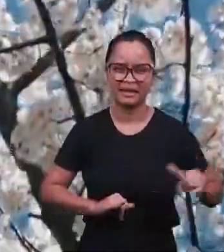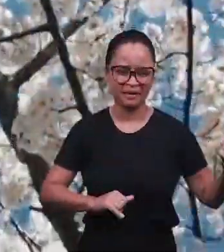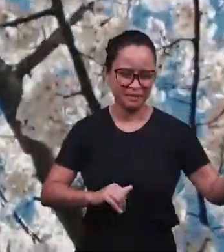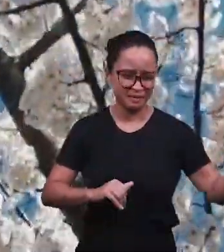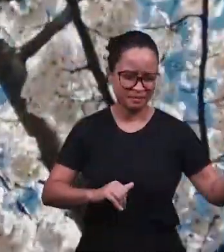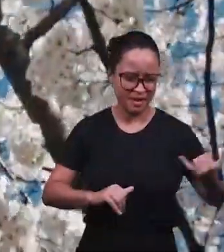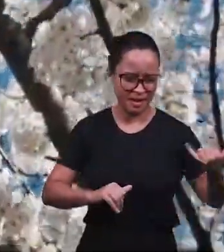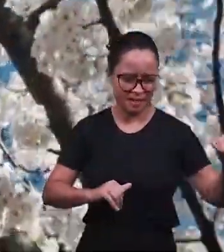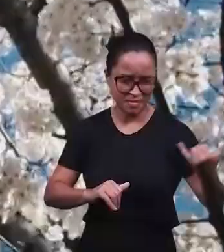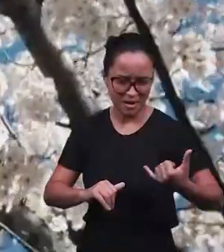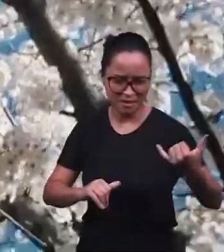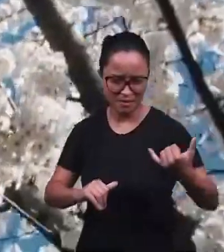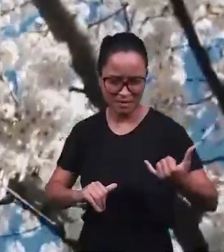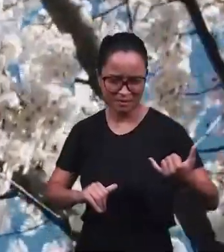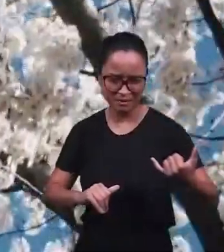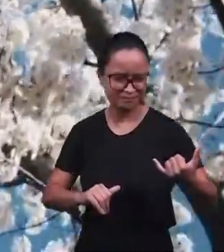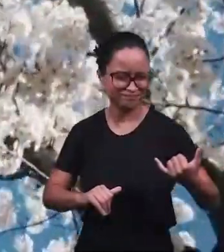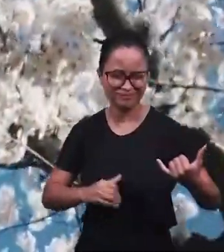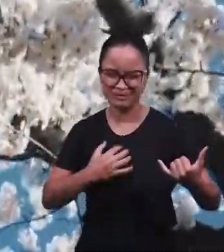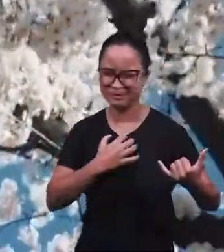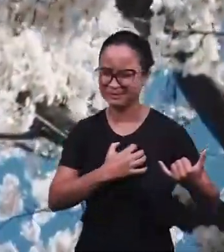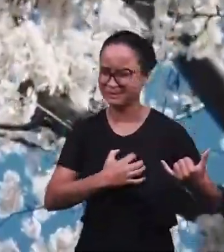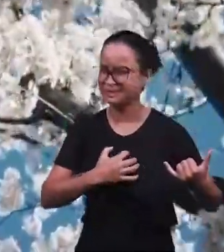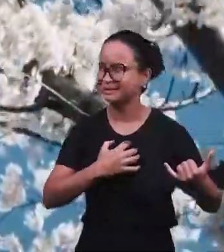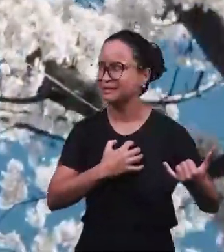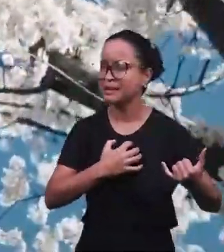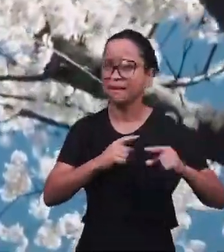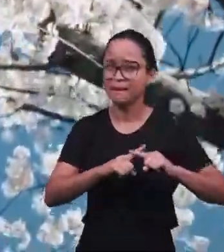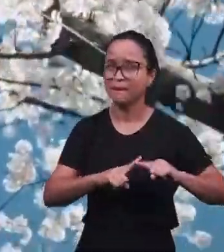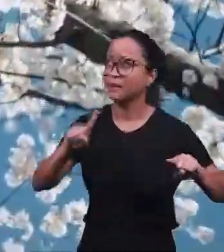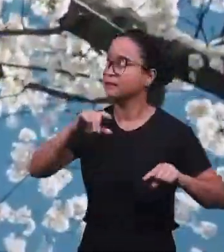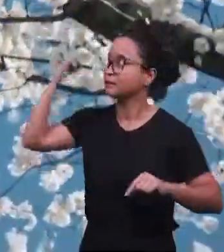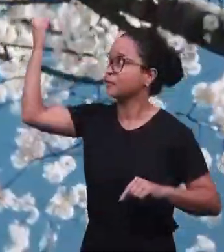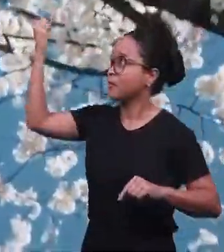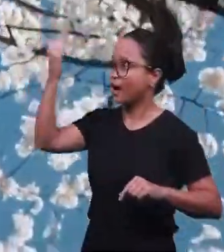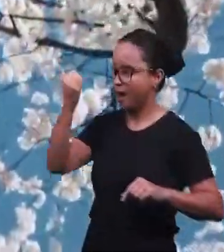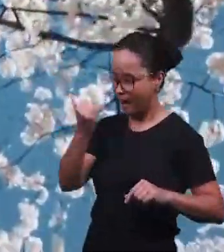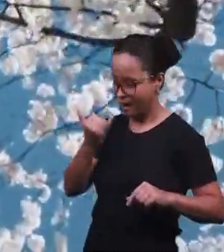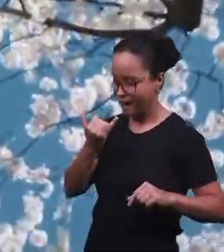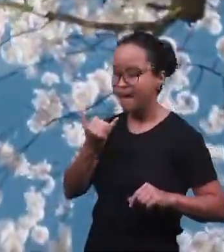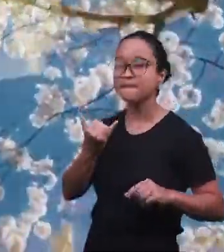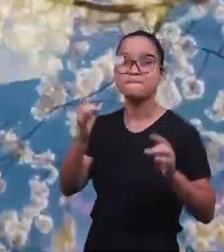na hora da tristeza e dor.